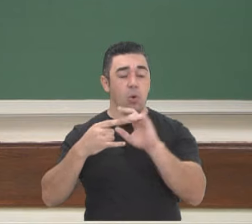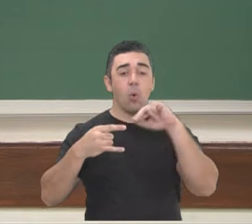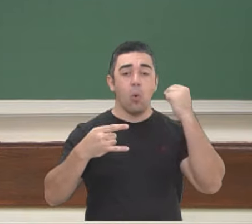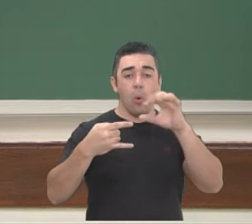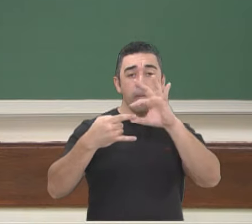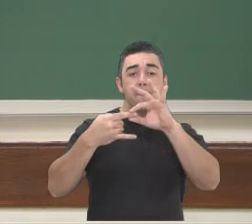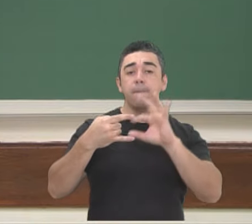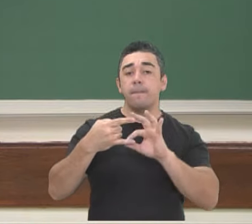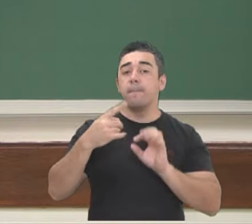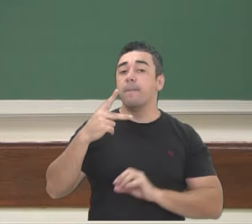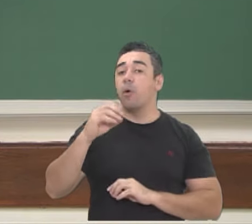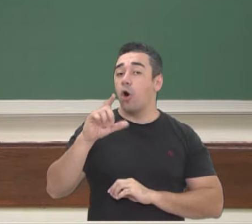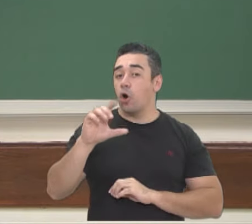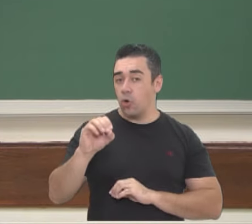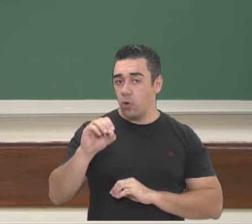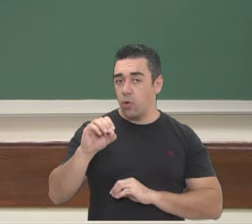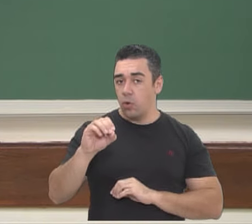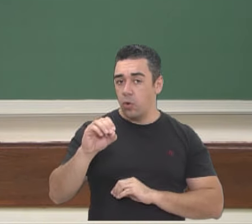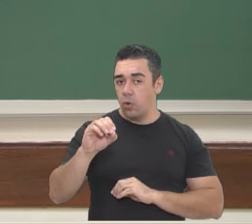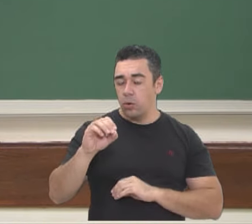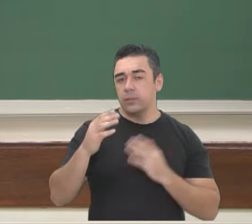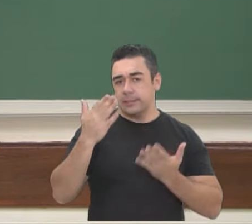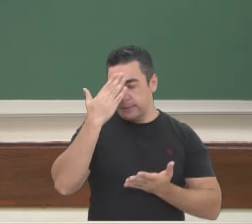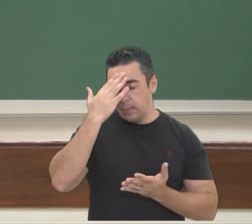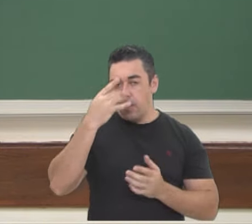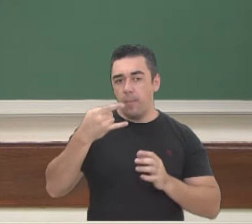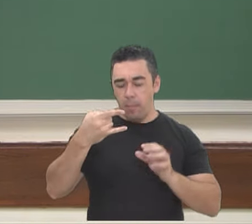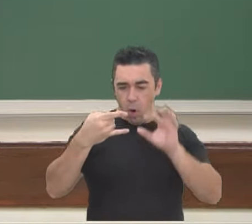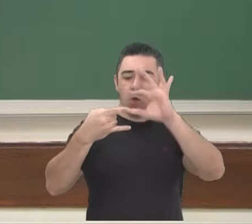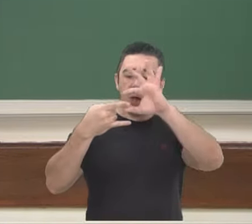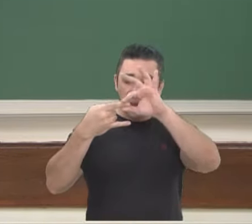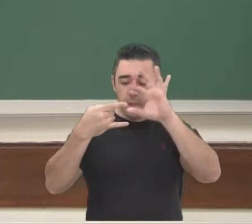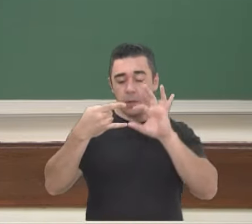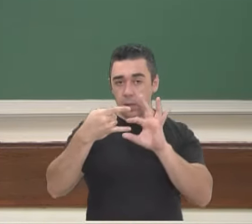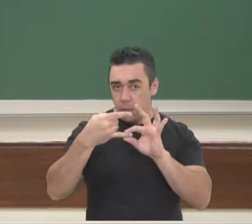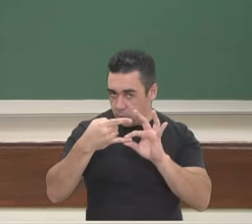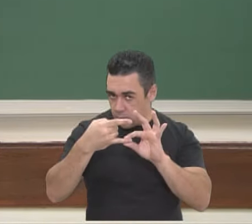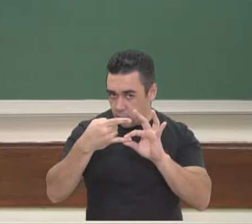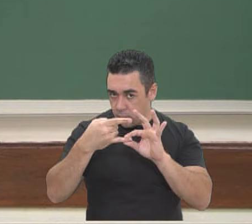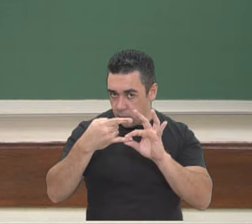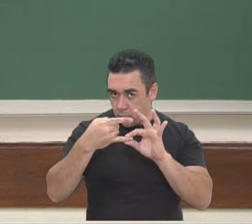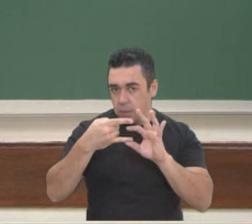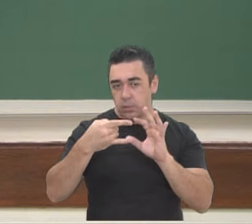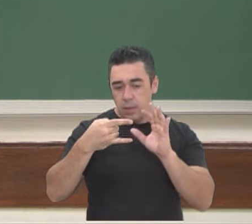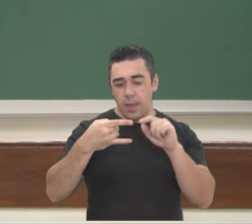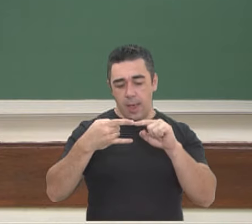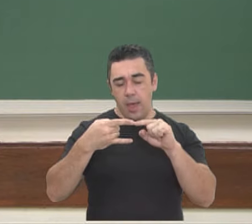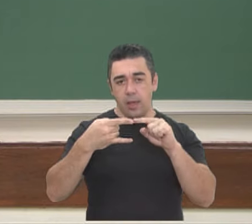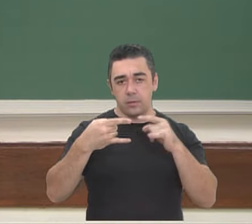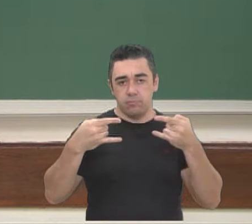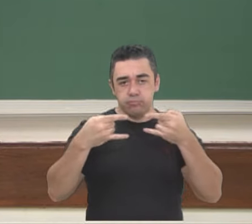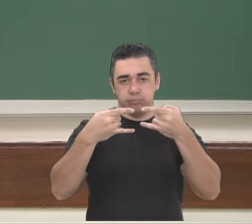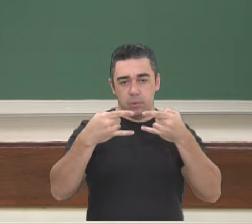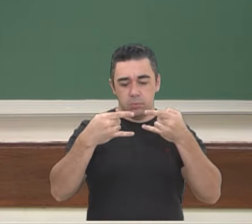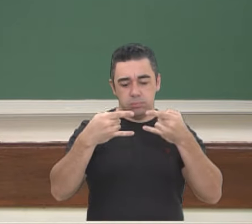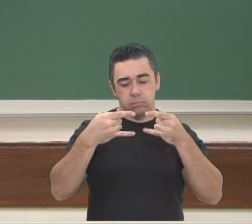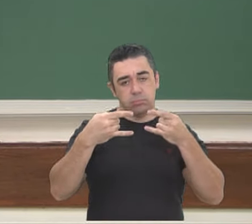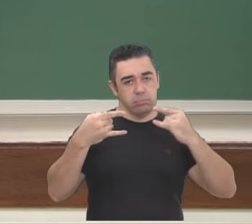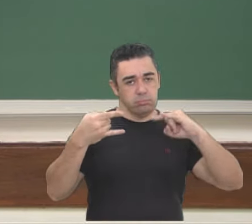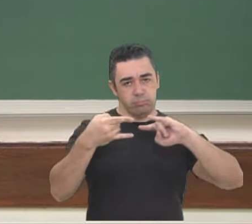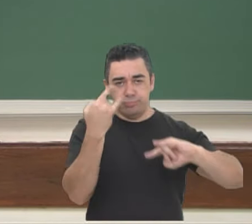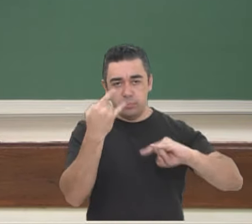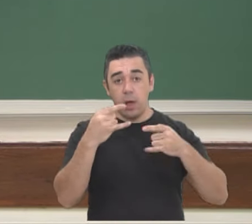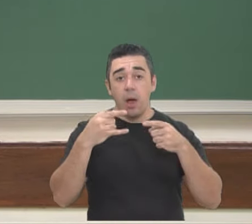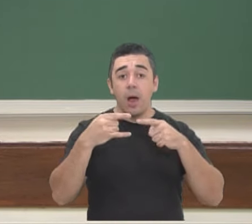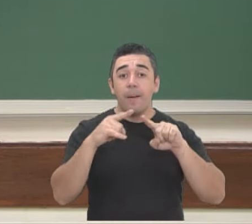magnético polo magnético a gente sabe que são as extremidades do ima que promove essa força mas